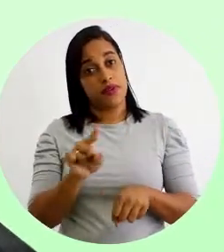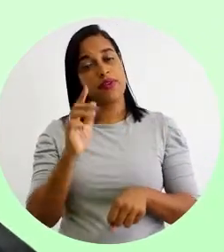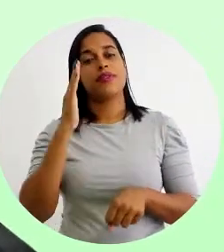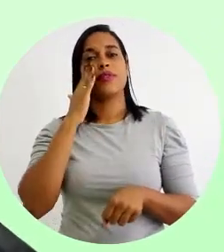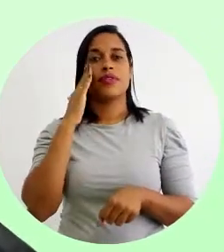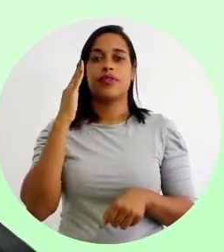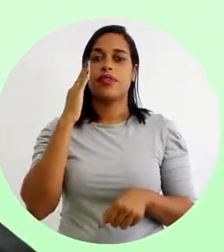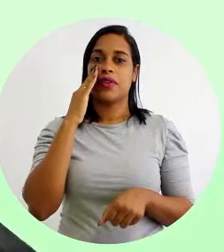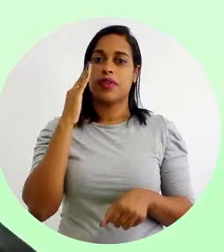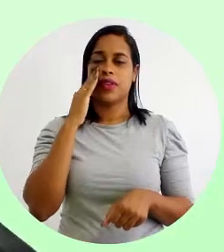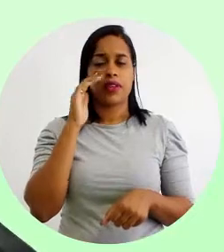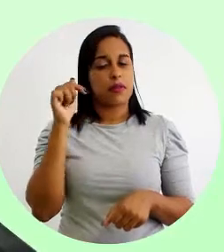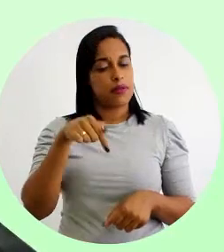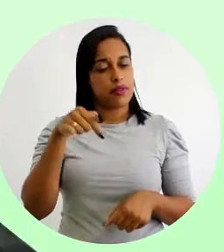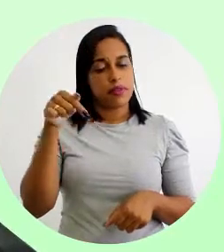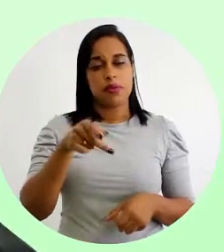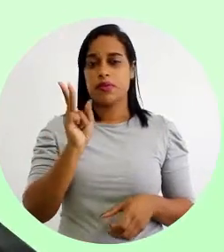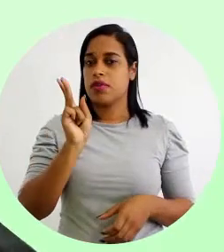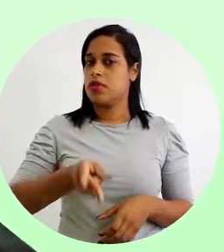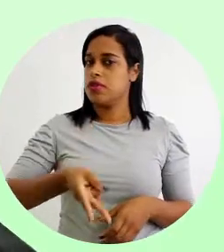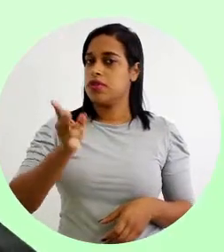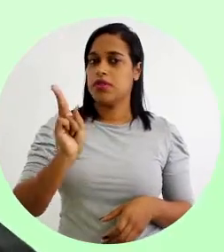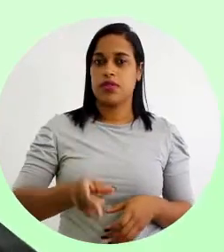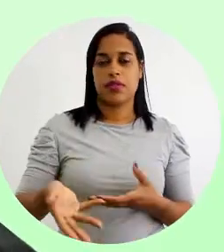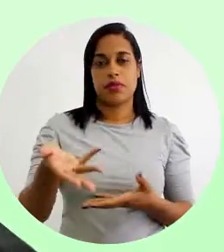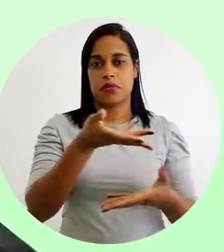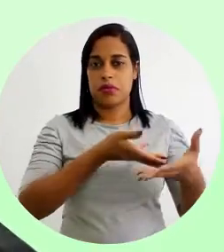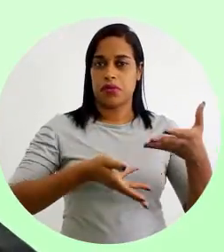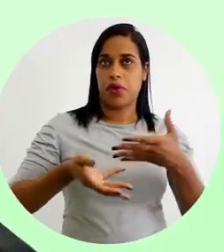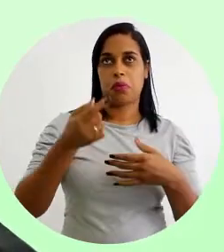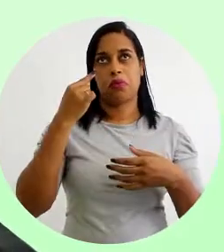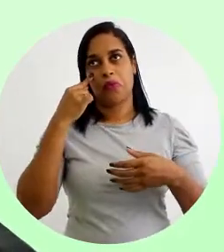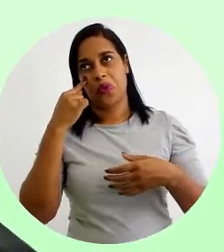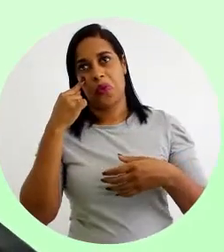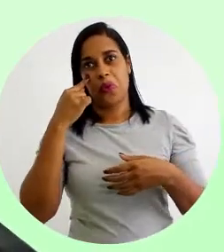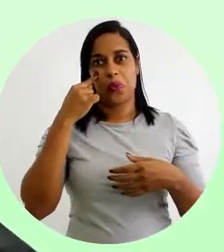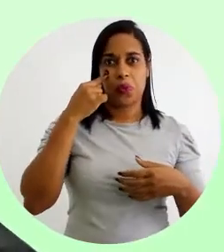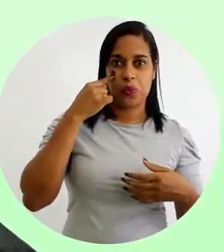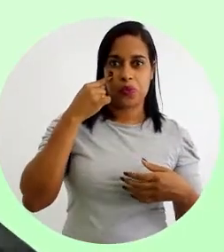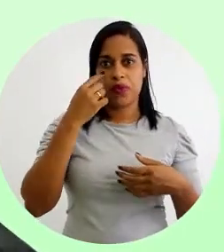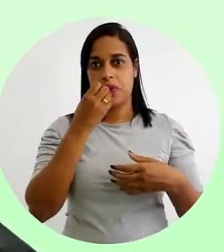que vocês tenham entendido e estamos aqui à disposição para qualquer